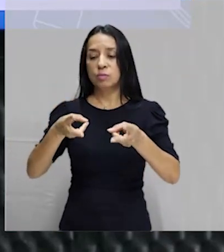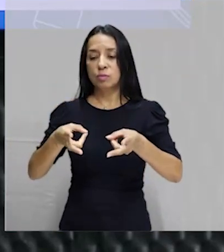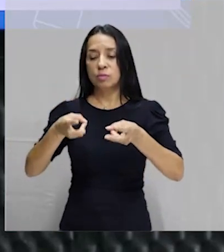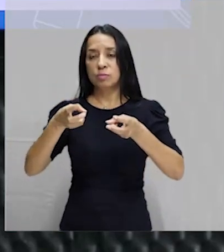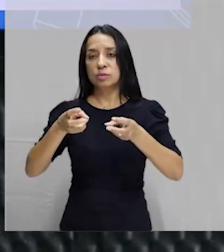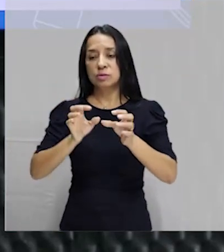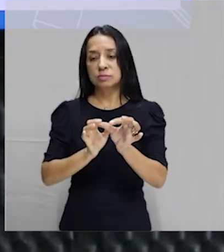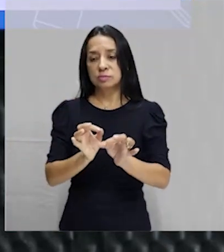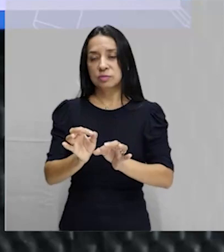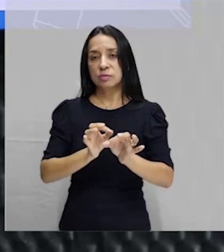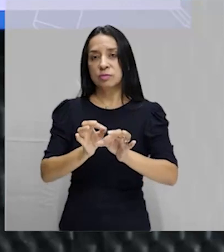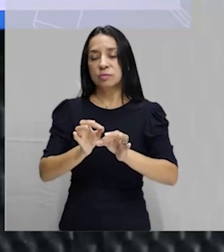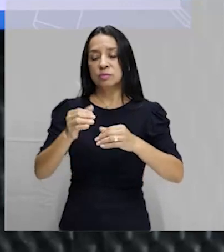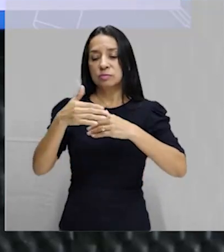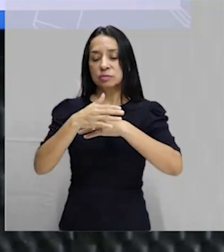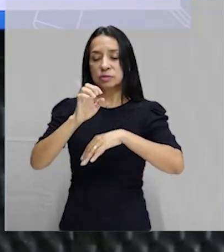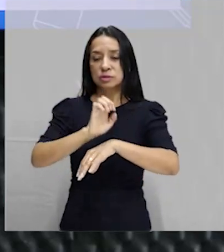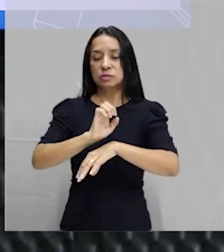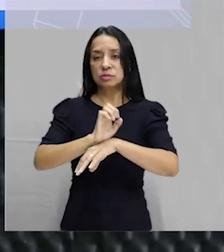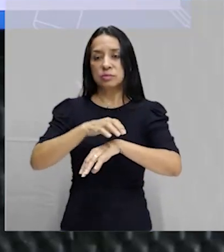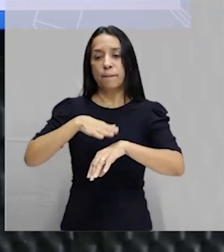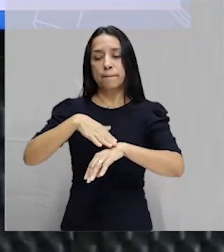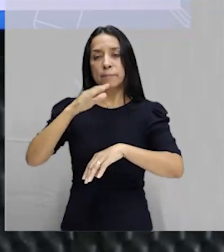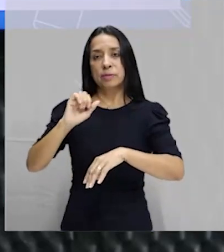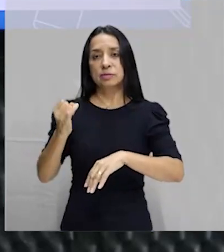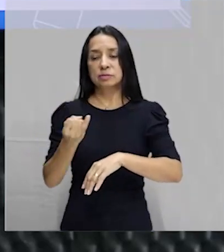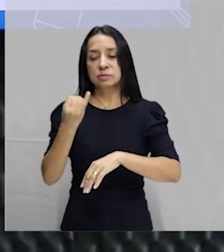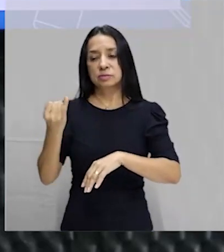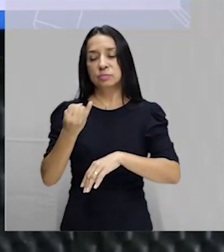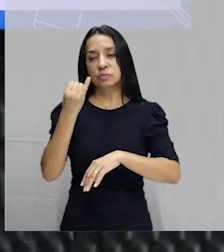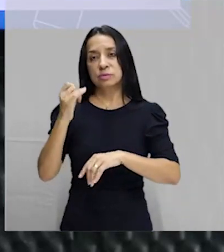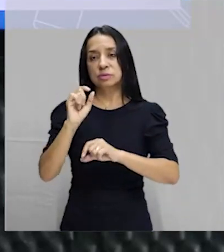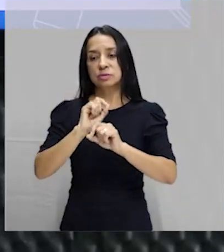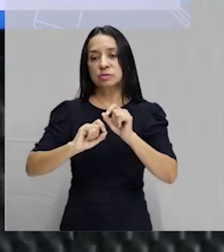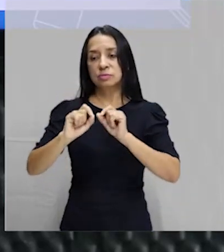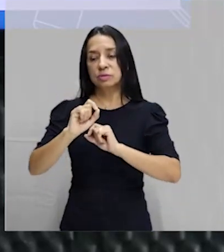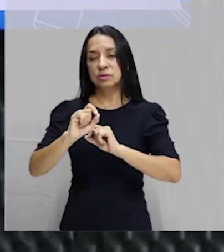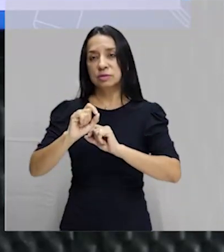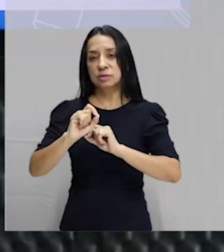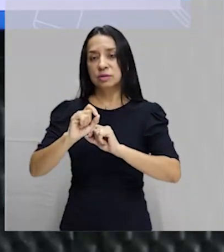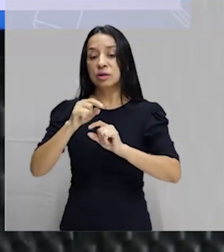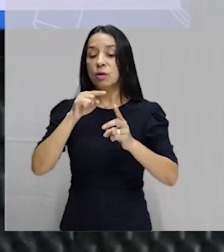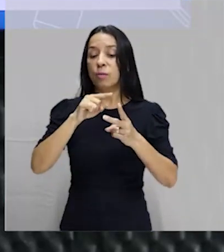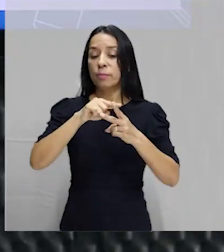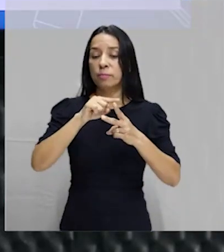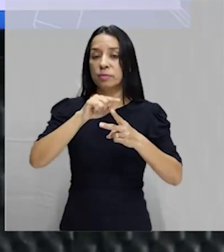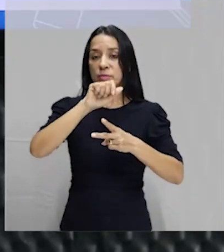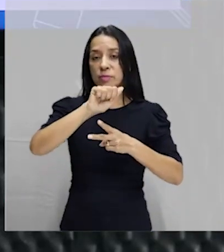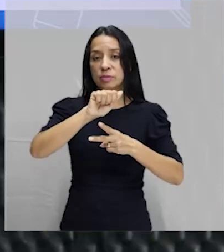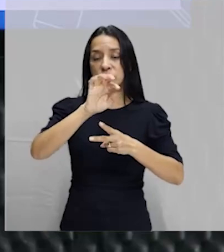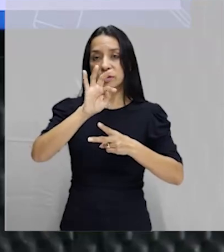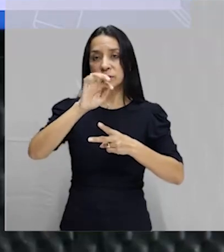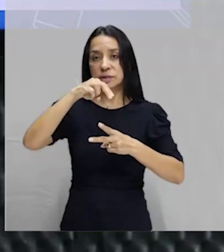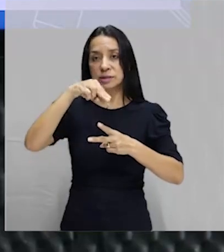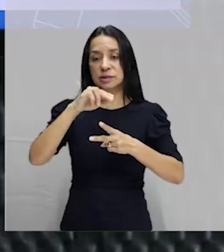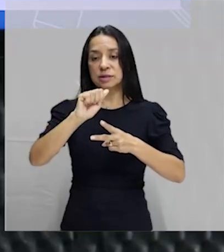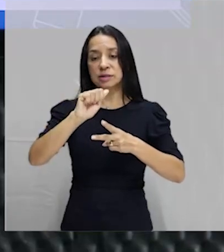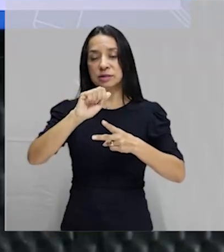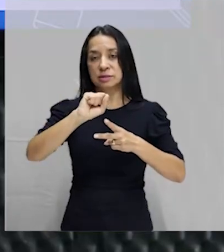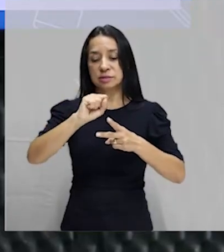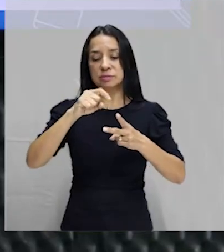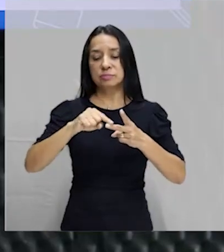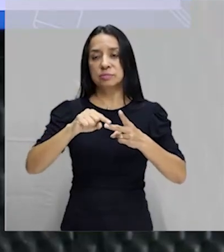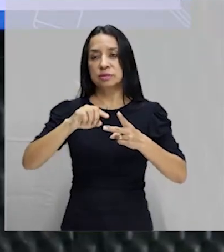das cidades-estados, as duas mais importantes cidades-estados é Atenas e Esparta. Atenas, que está